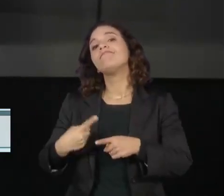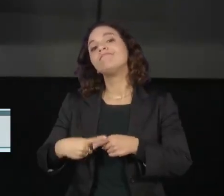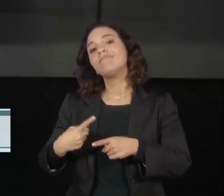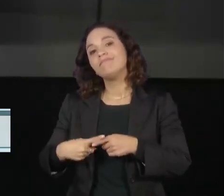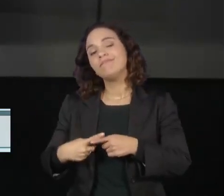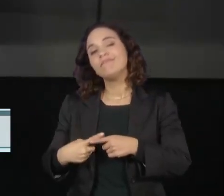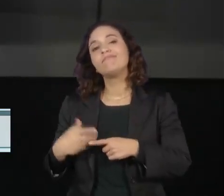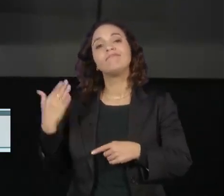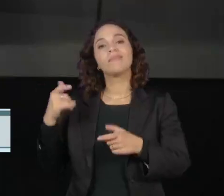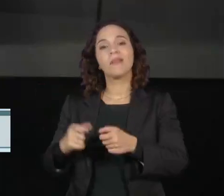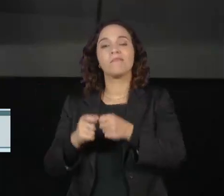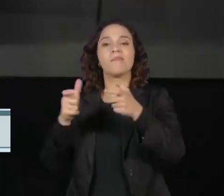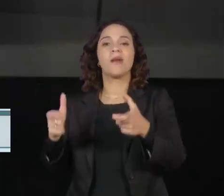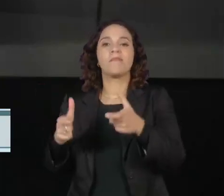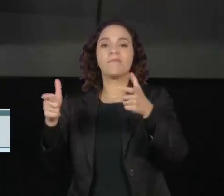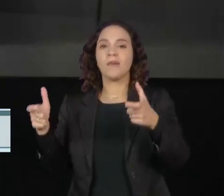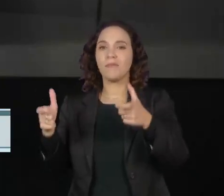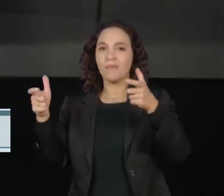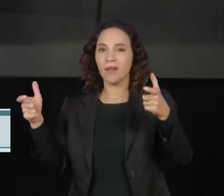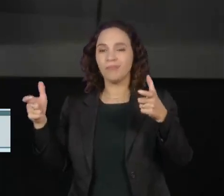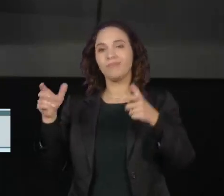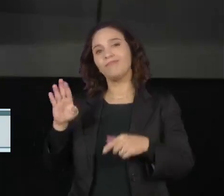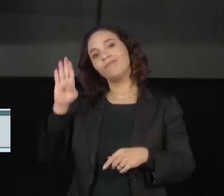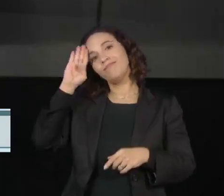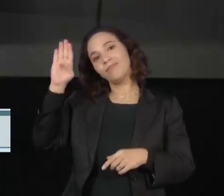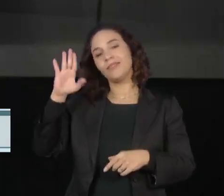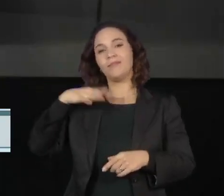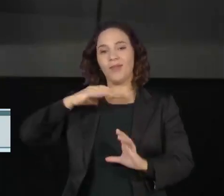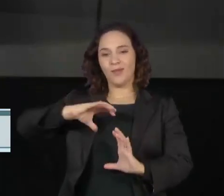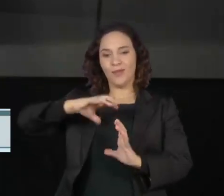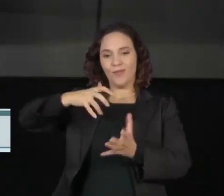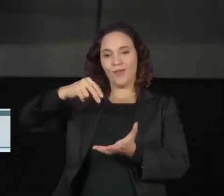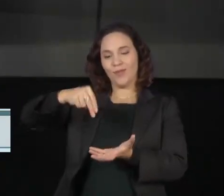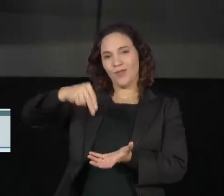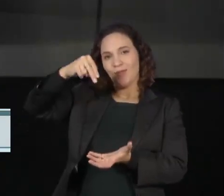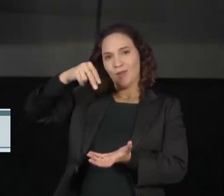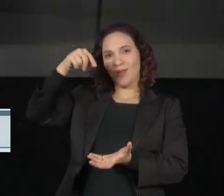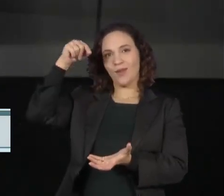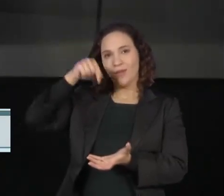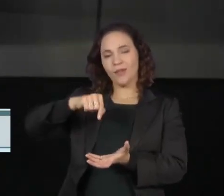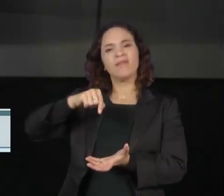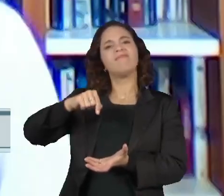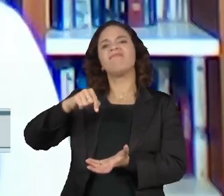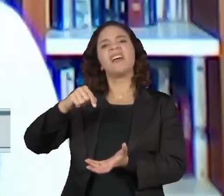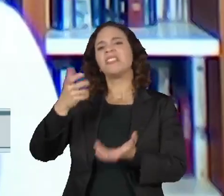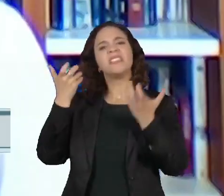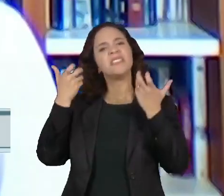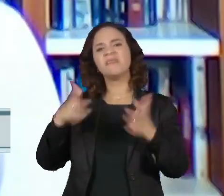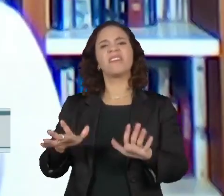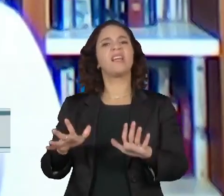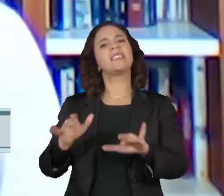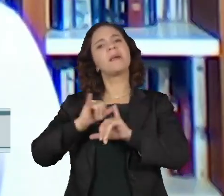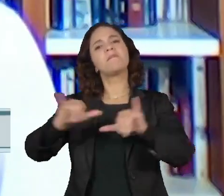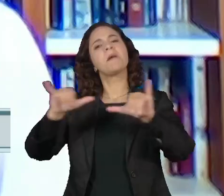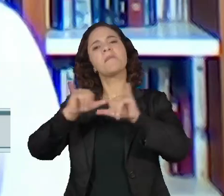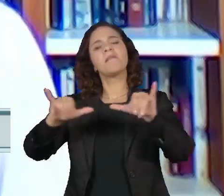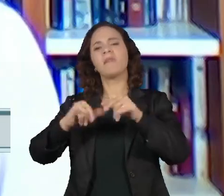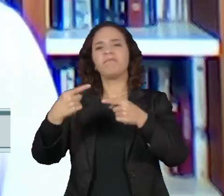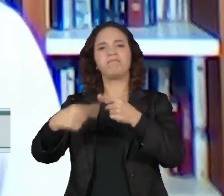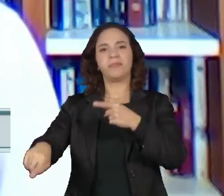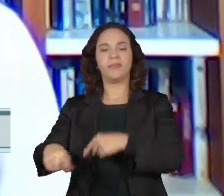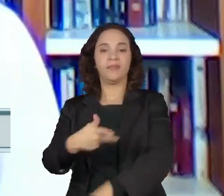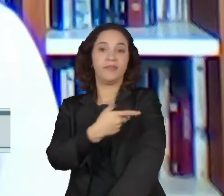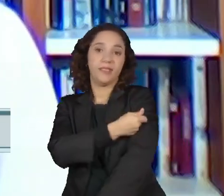movimento cada vez maior, principalmente no hemisfério norte, dessas campanhas anti-vacina. Então, infelizmente, essas